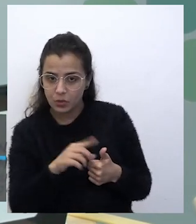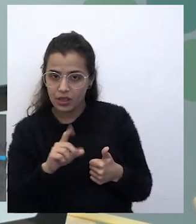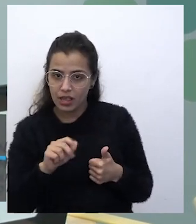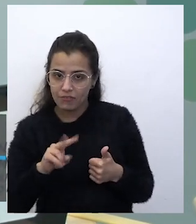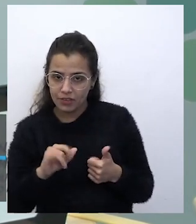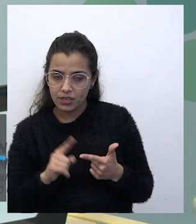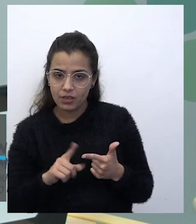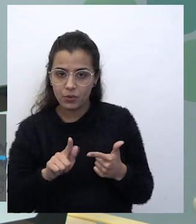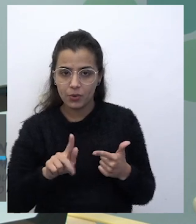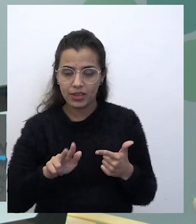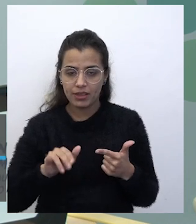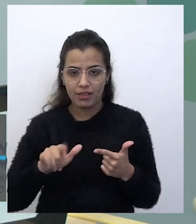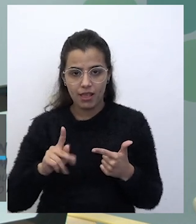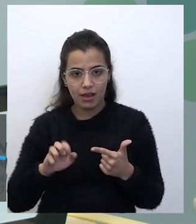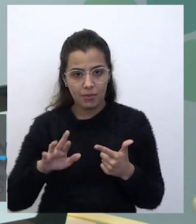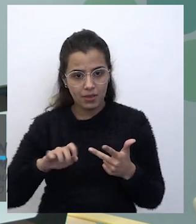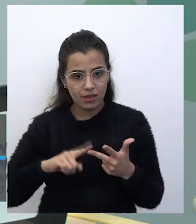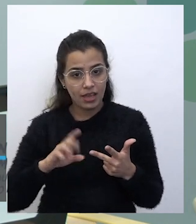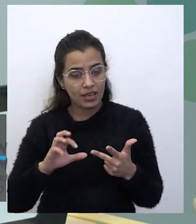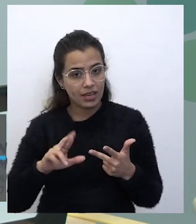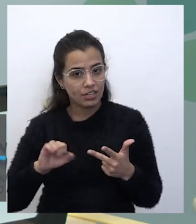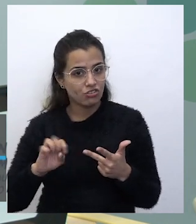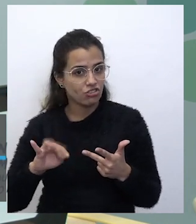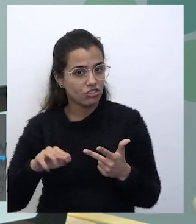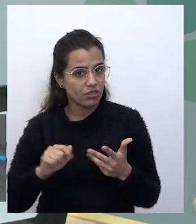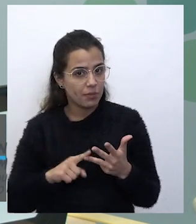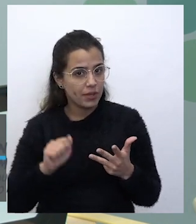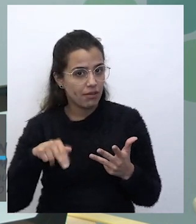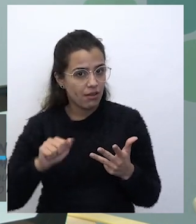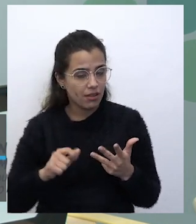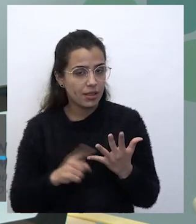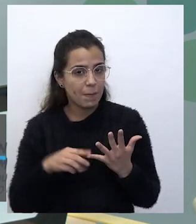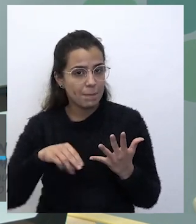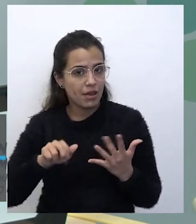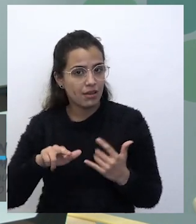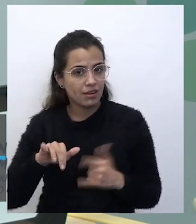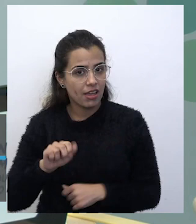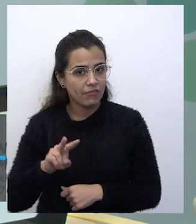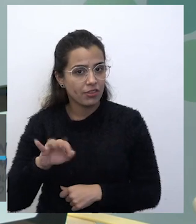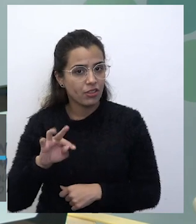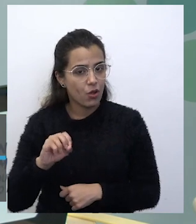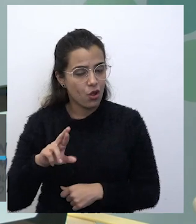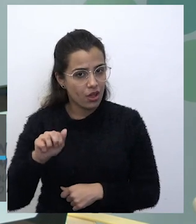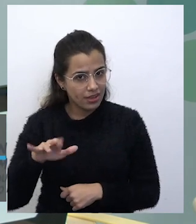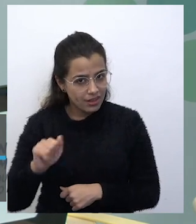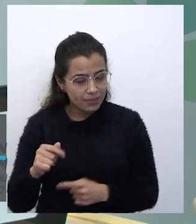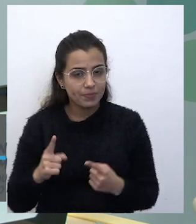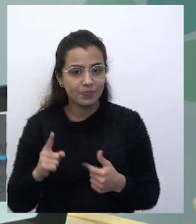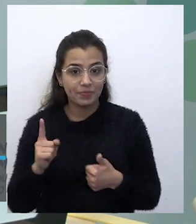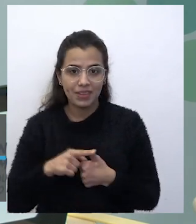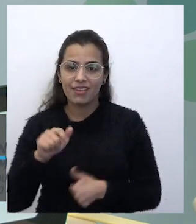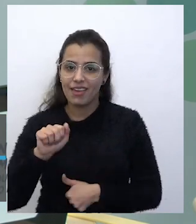Davi, o Guilherme, a Cristina, a Ana, a Maria Vitória e o Adam. Muito bem, também quero agradecer a presença de mais